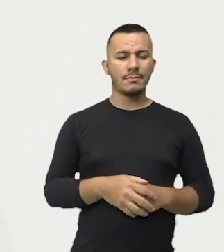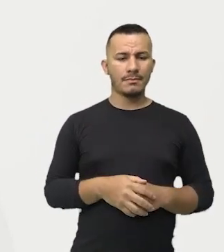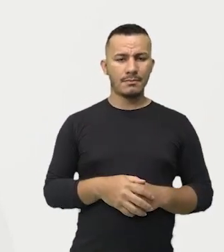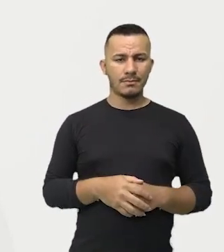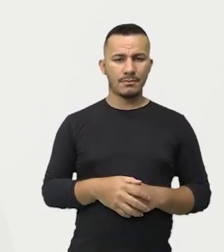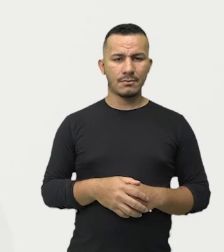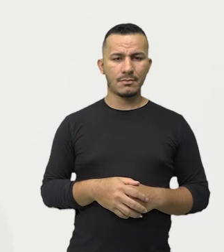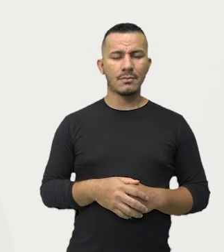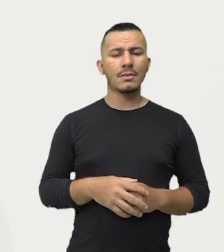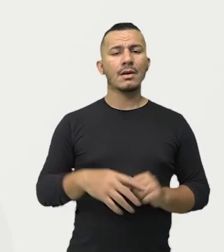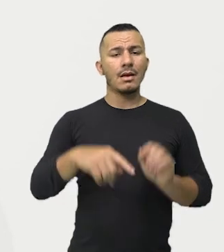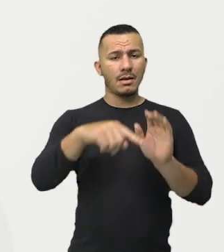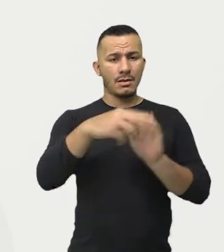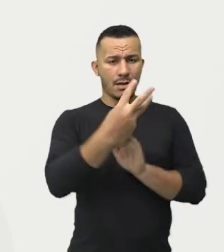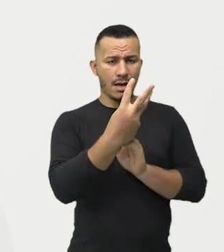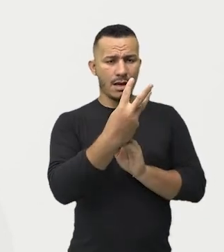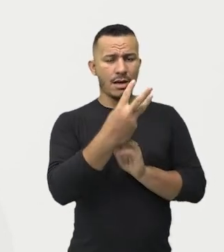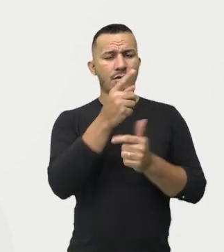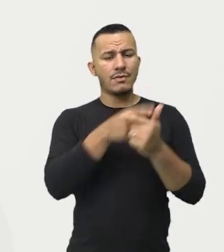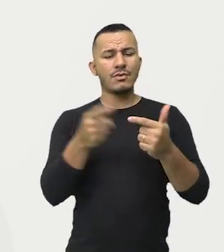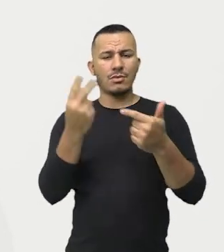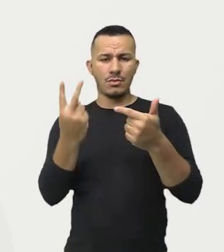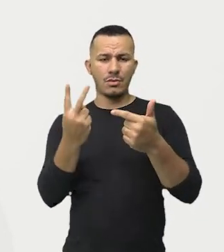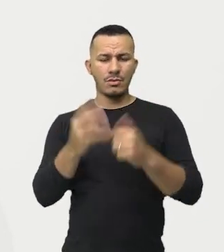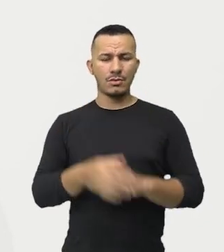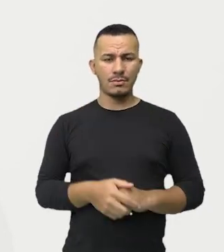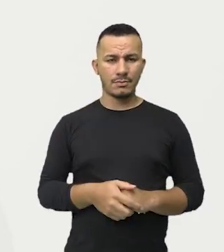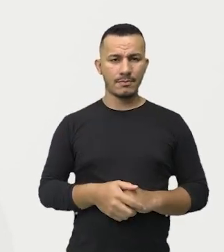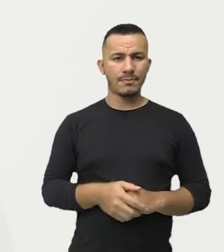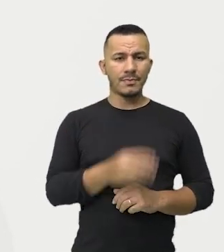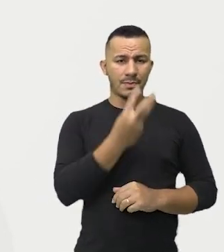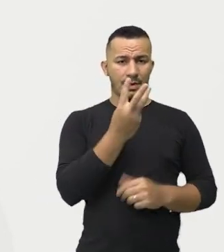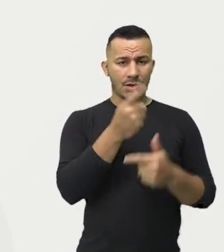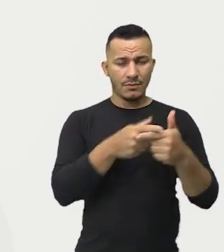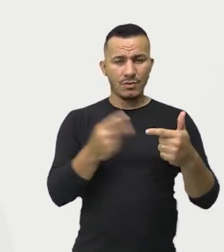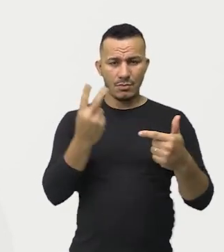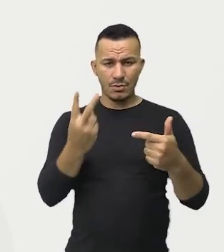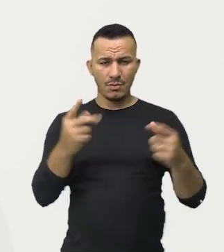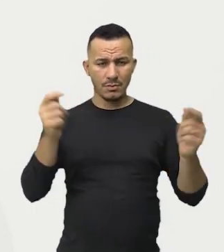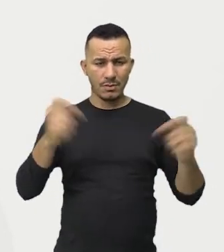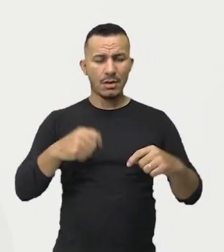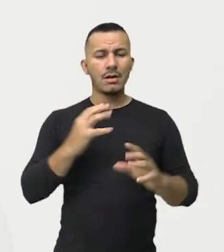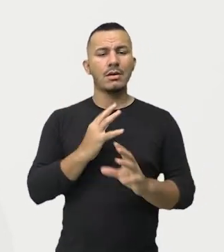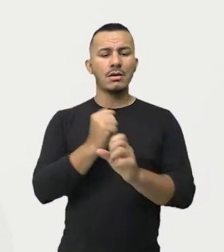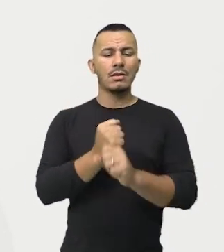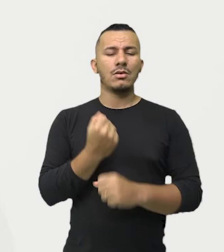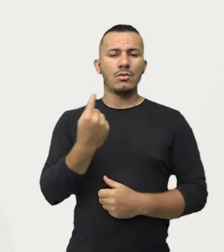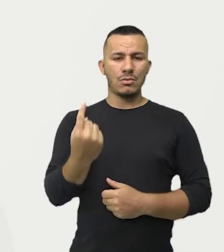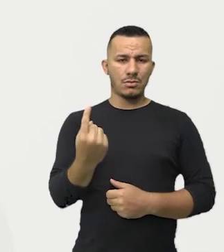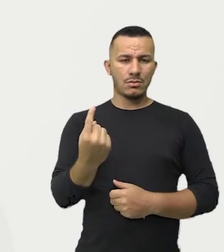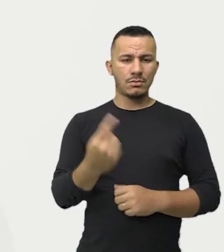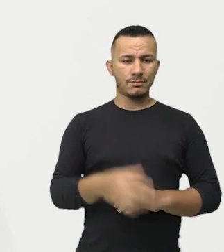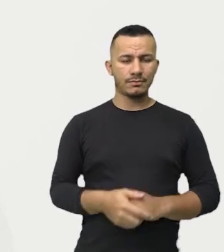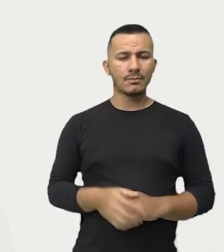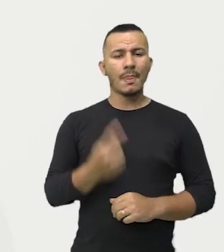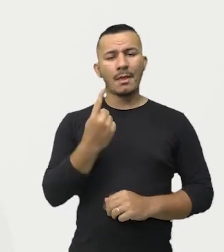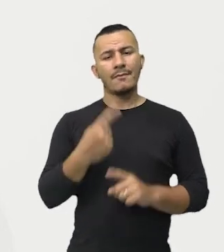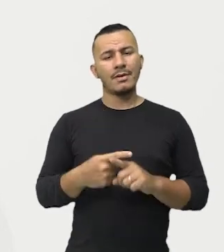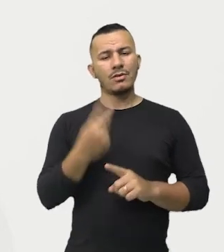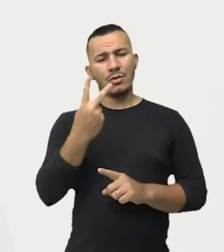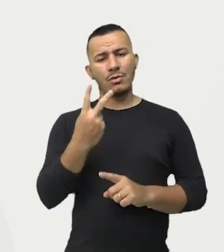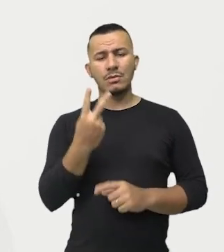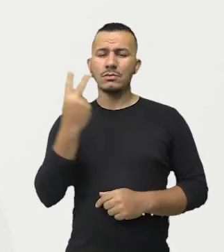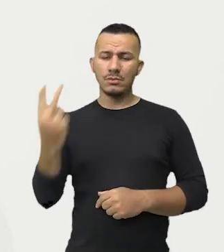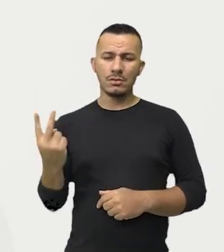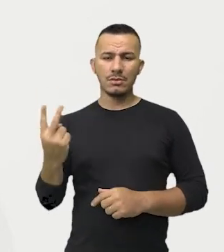3 por 2. 3 dividido por 2, nós vamos obter 1 no quociente. 1 vezes 2